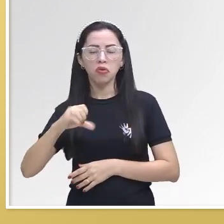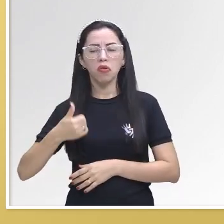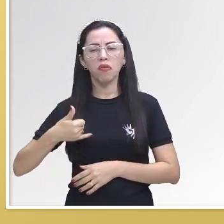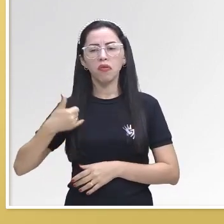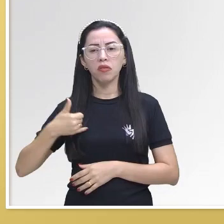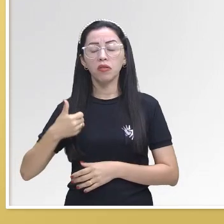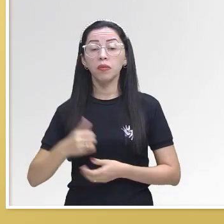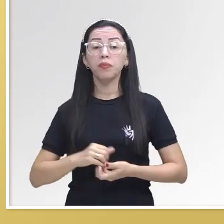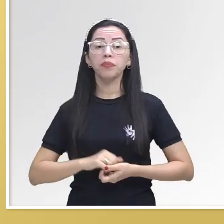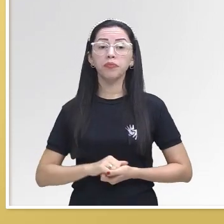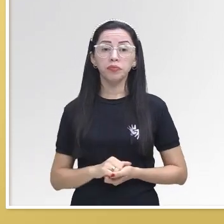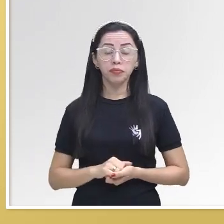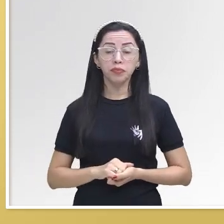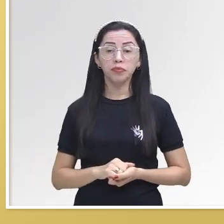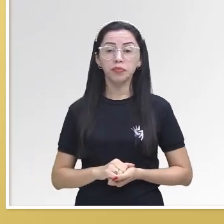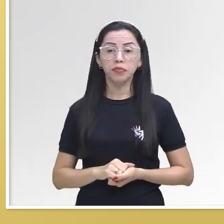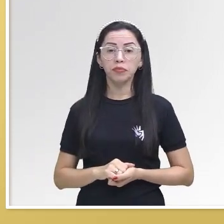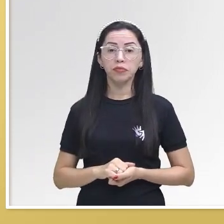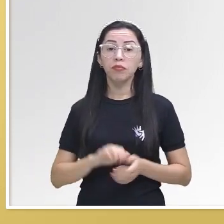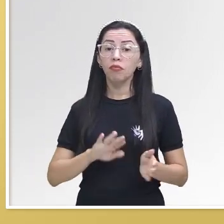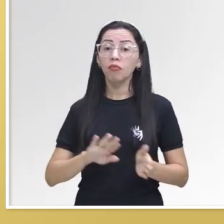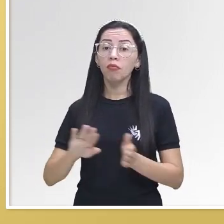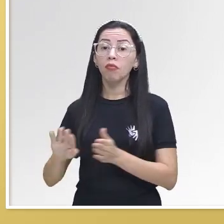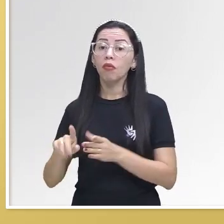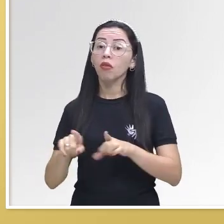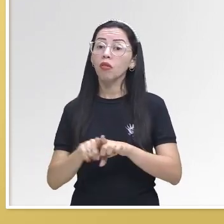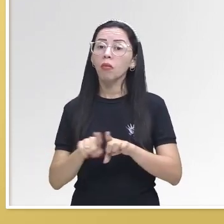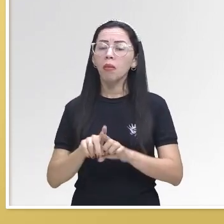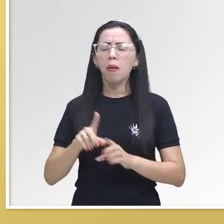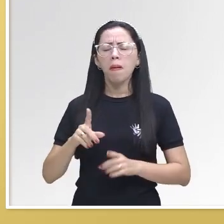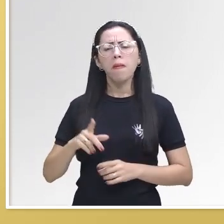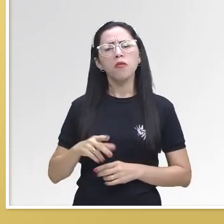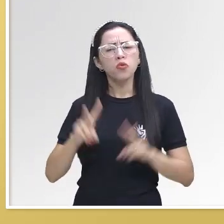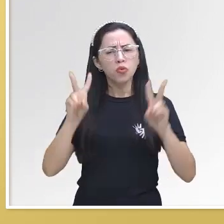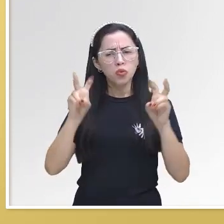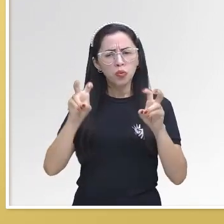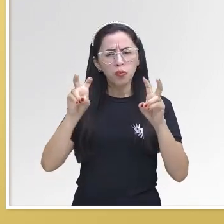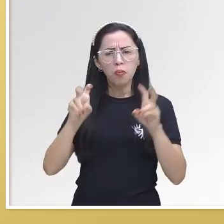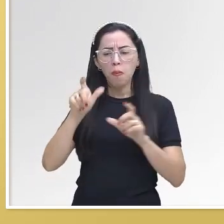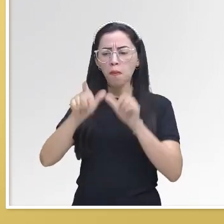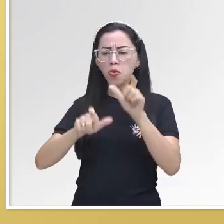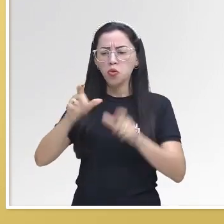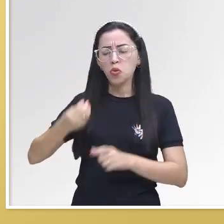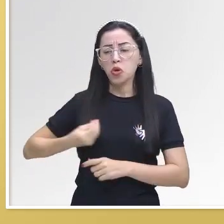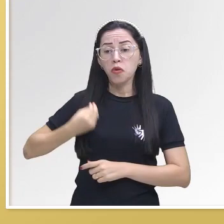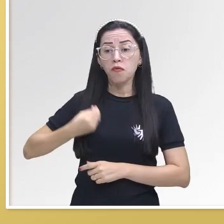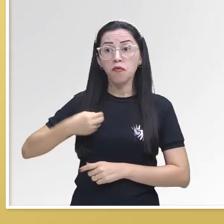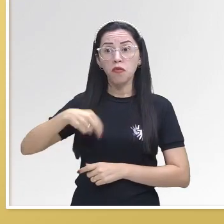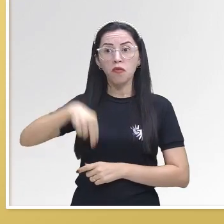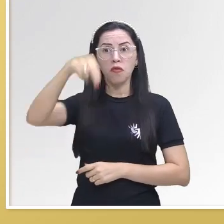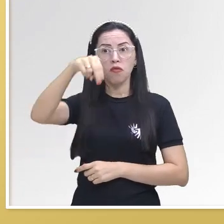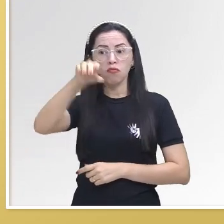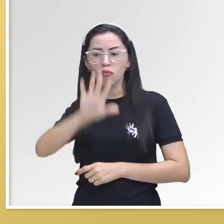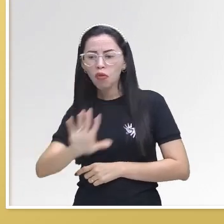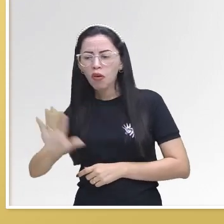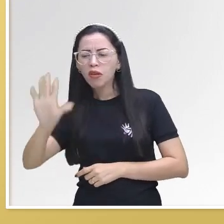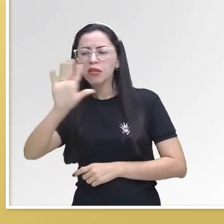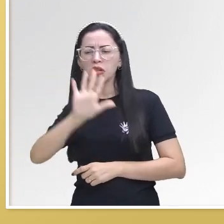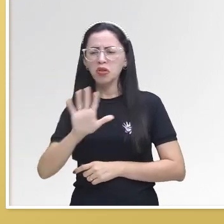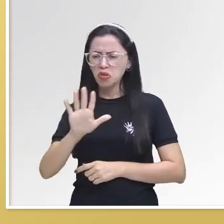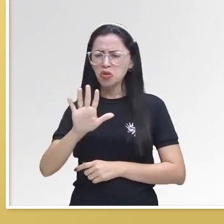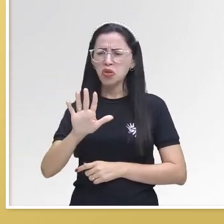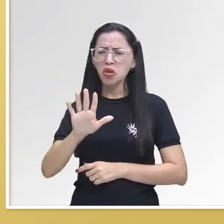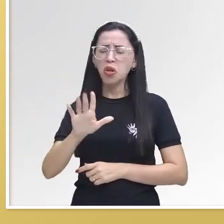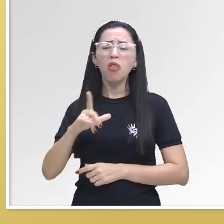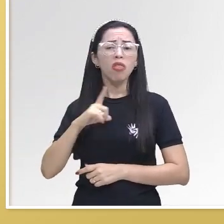O caso dos nordestinos. O xenofobismo contra os nordestinos nos últimos tempos